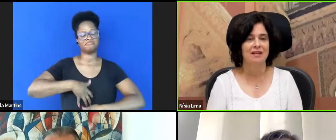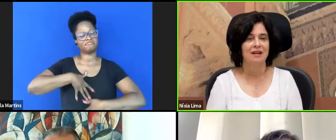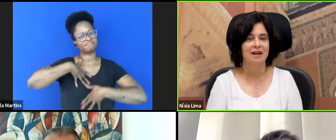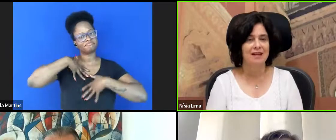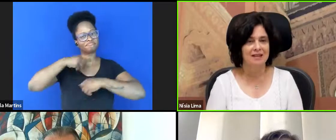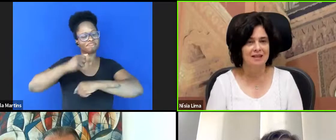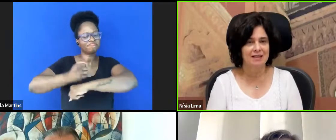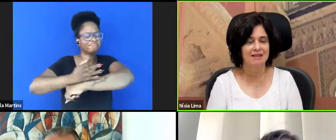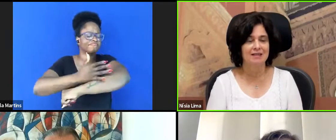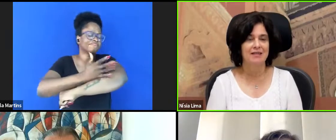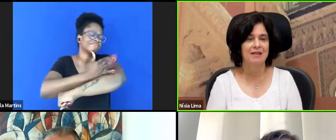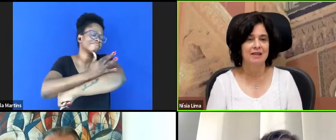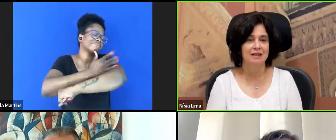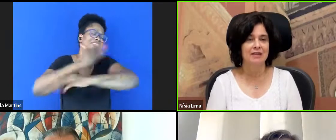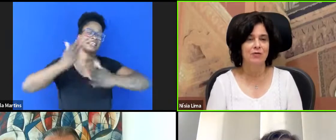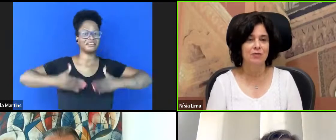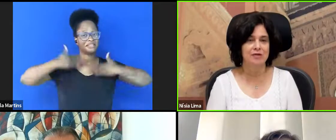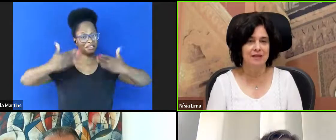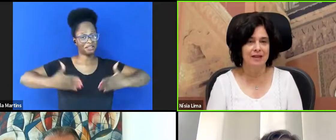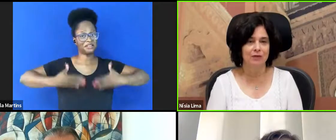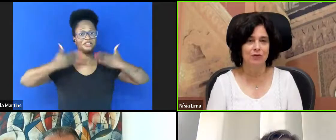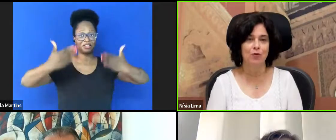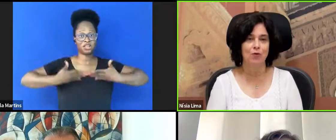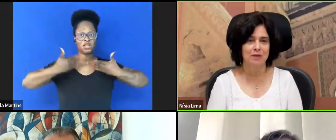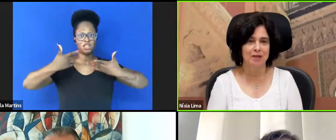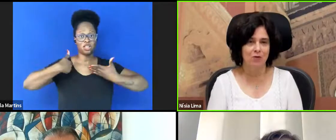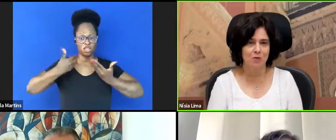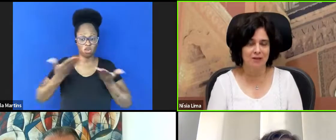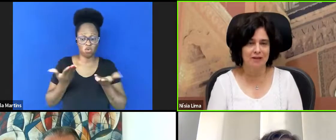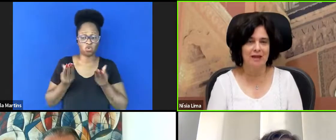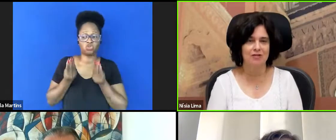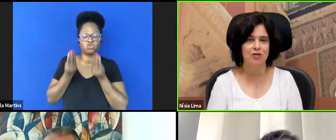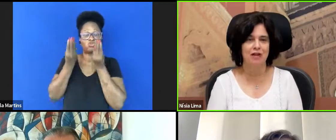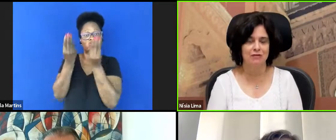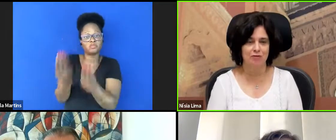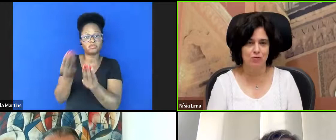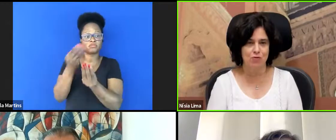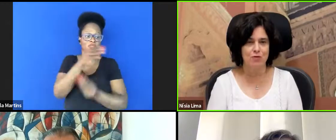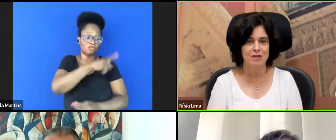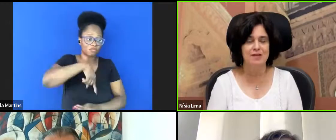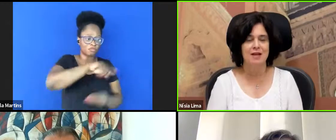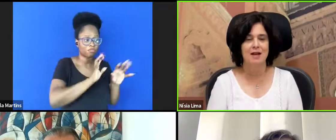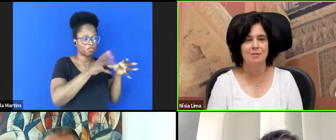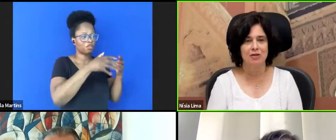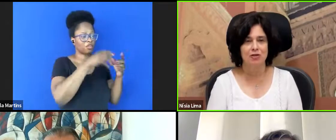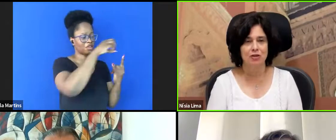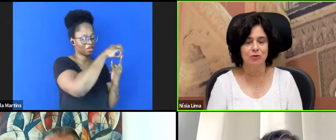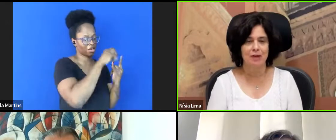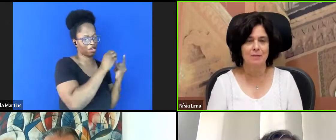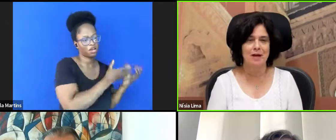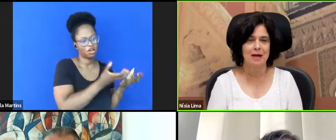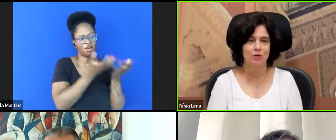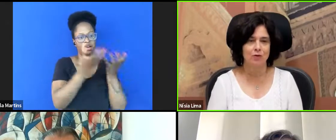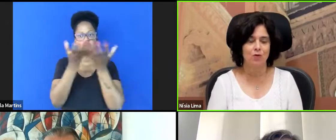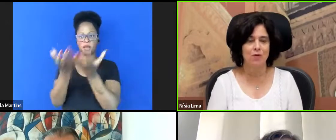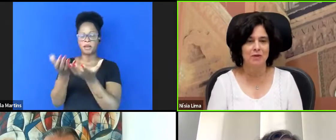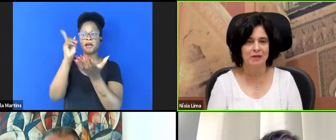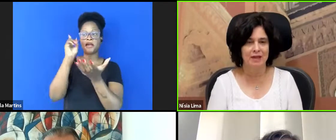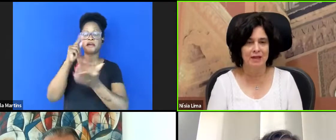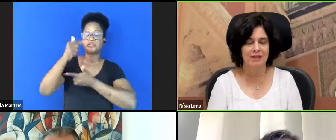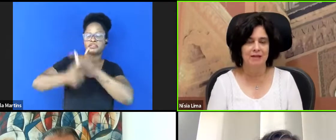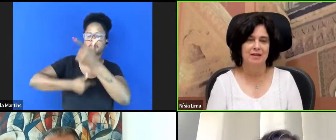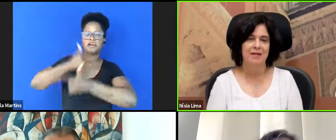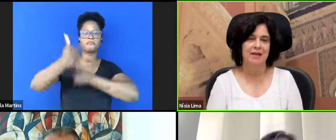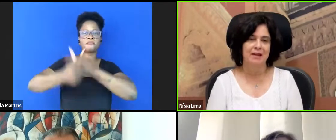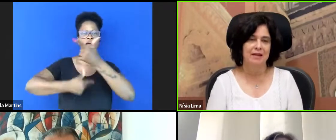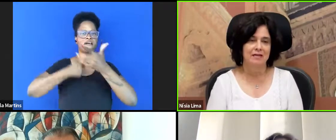muita alegria que lhe concedo, em nome da comunidade da Fiocruz, a partir do trabalho do